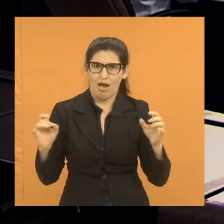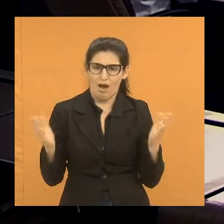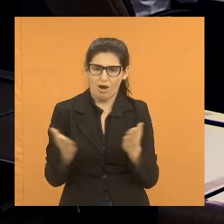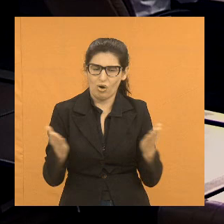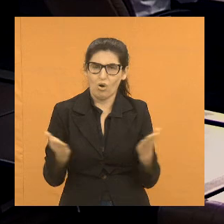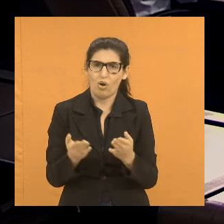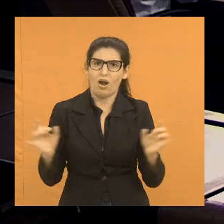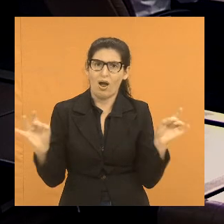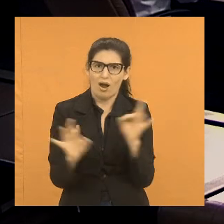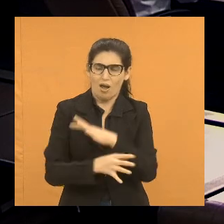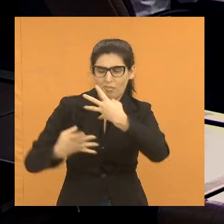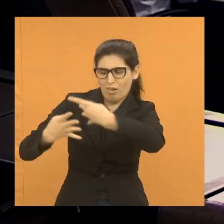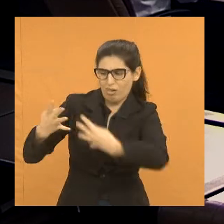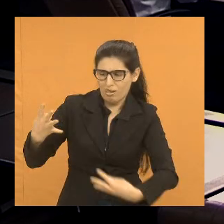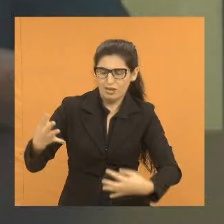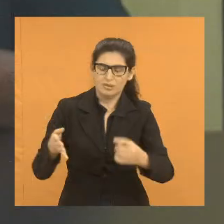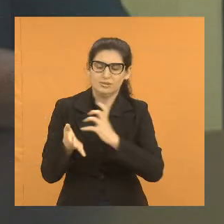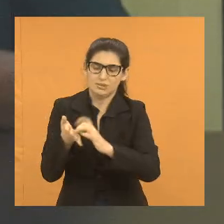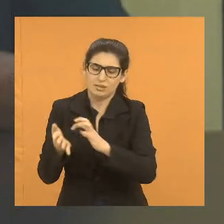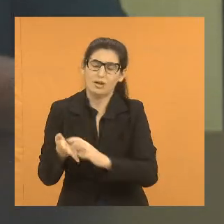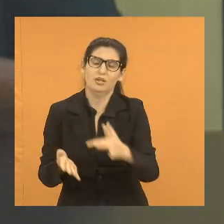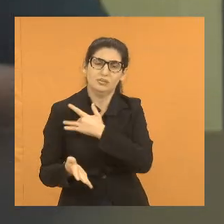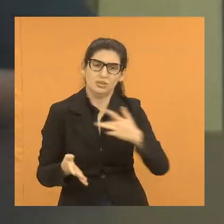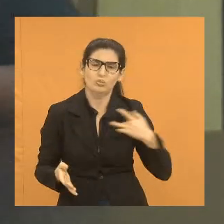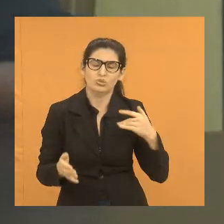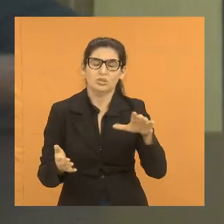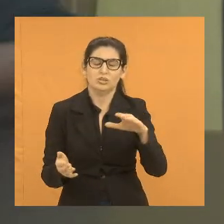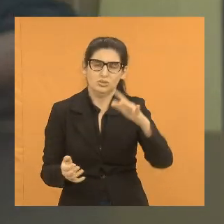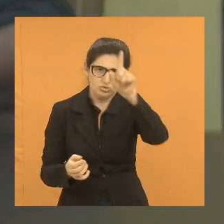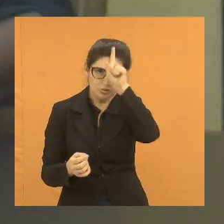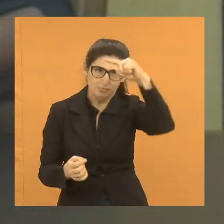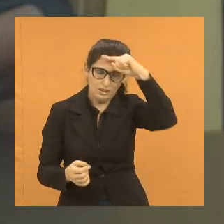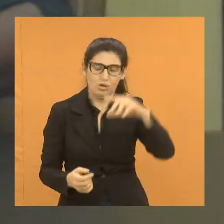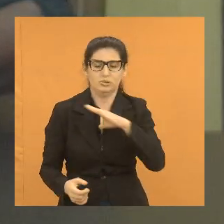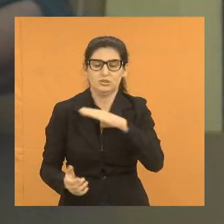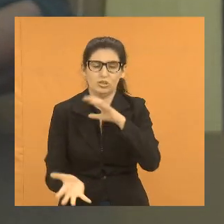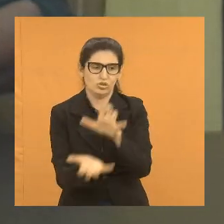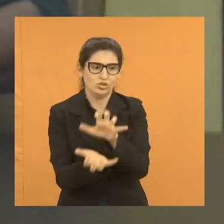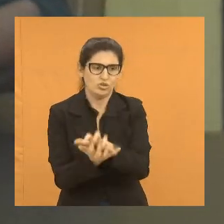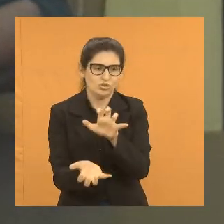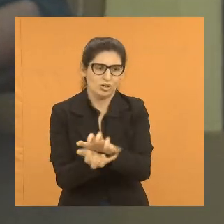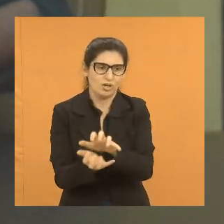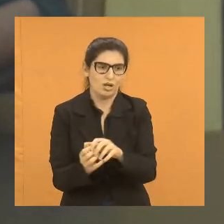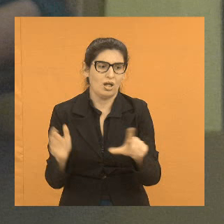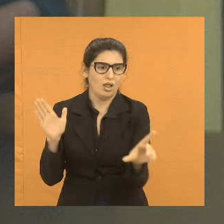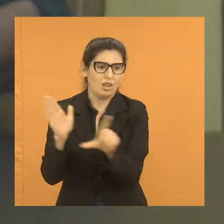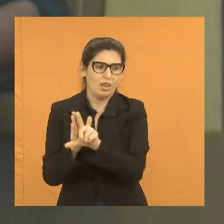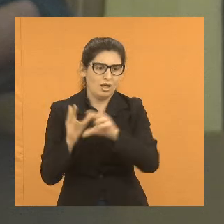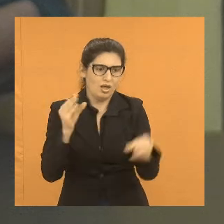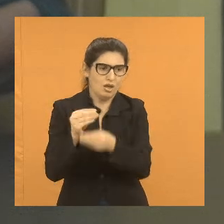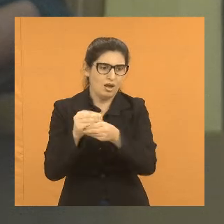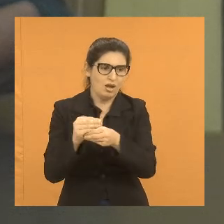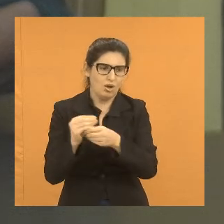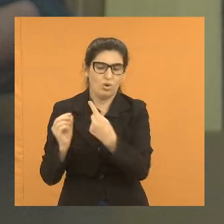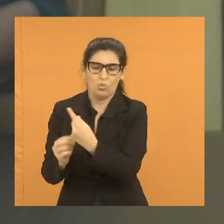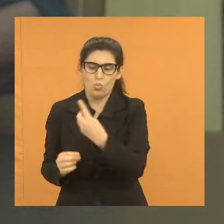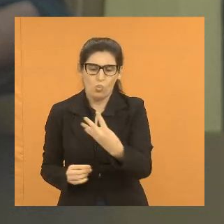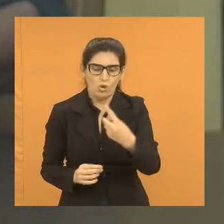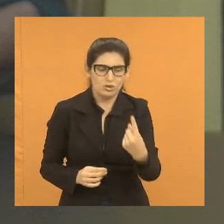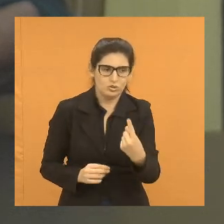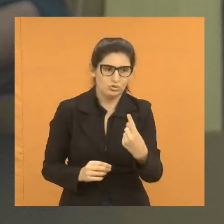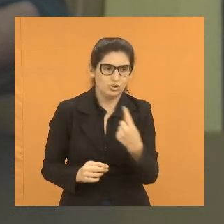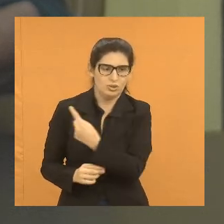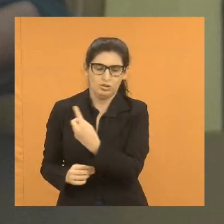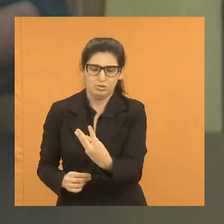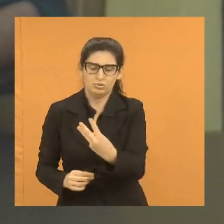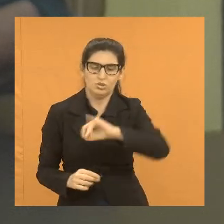a prestação de contas da Secretaria de Saúde do município de Jacareí. É um cumprimento da Lei Complementar 141, de